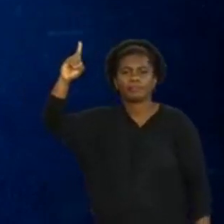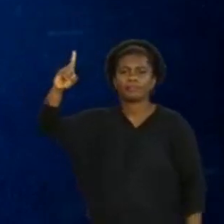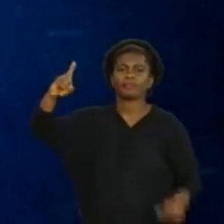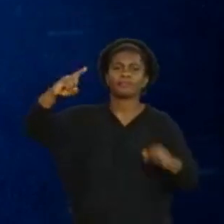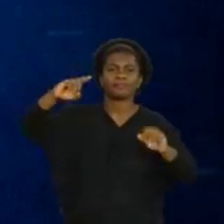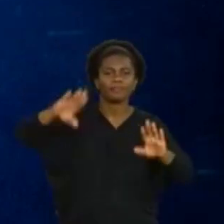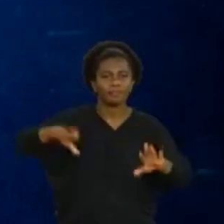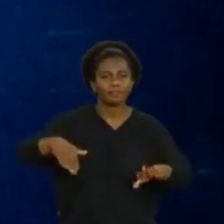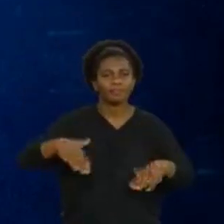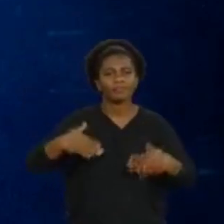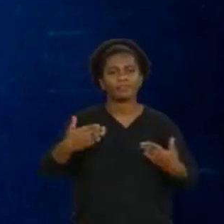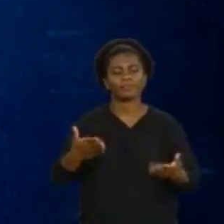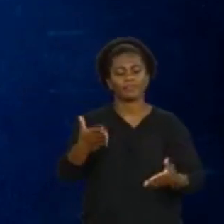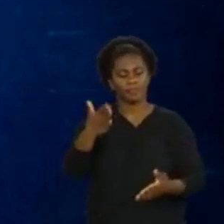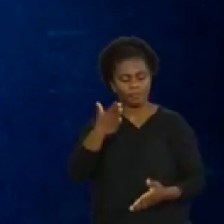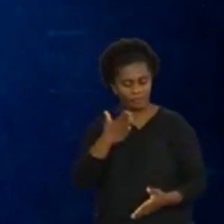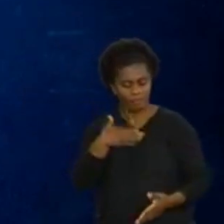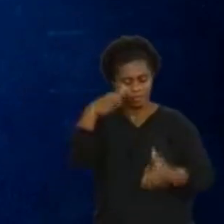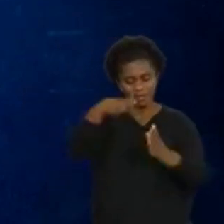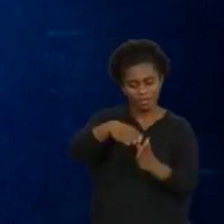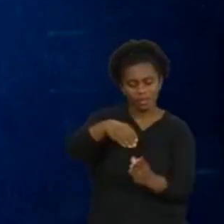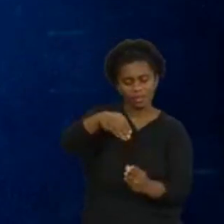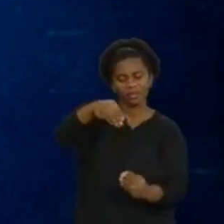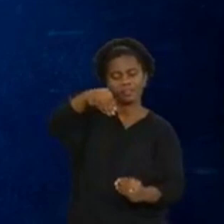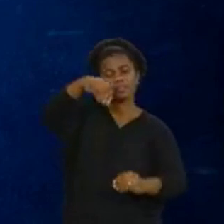Então minha alma